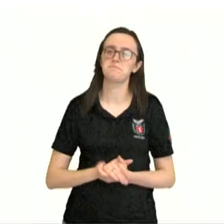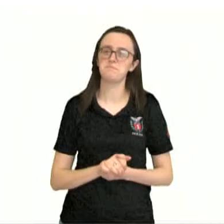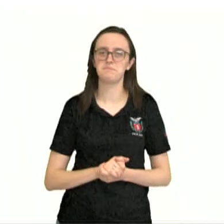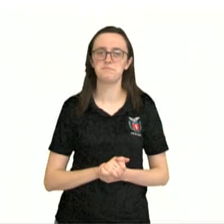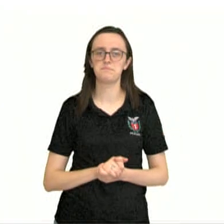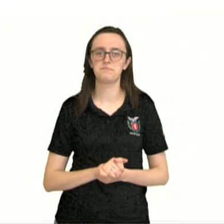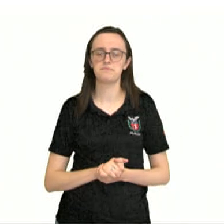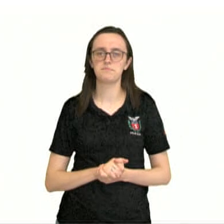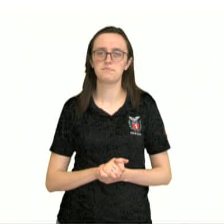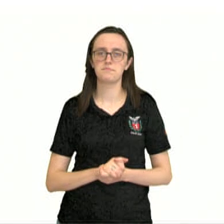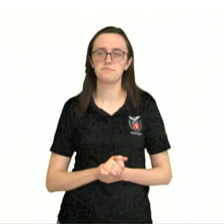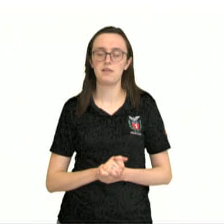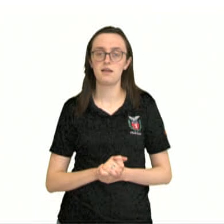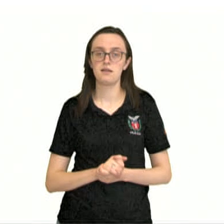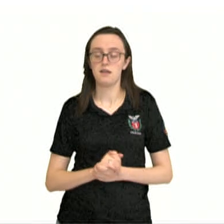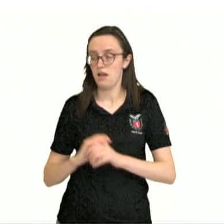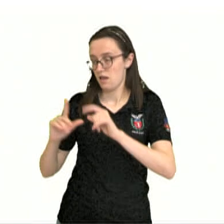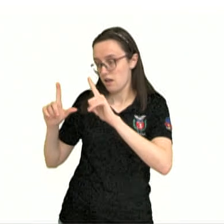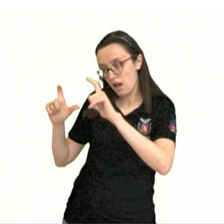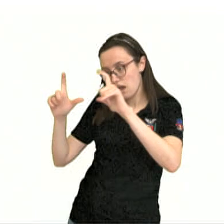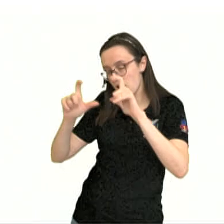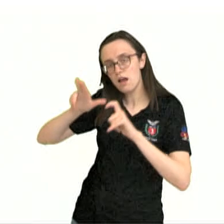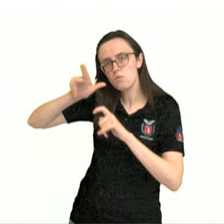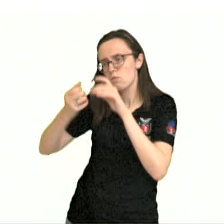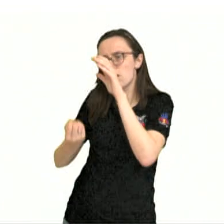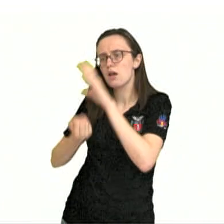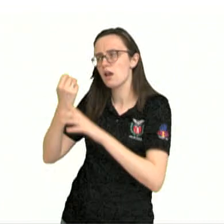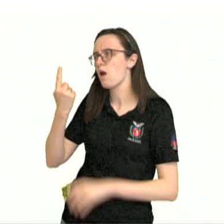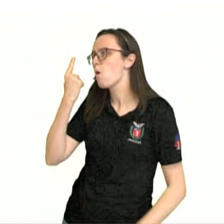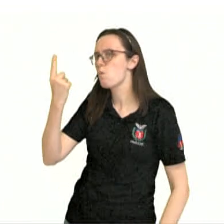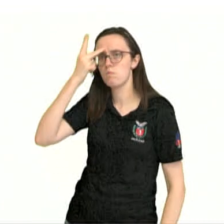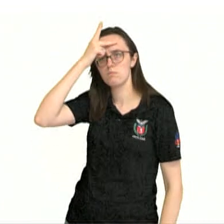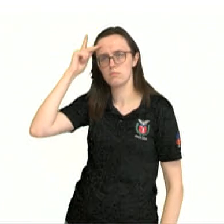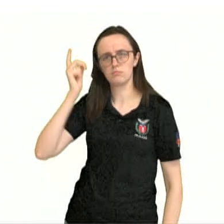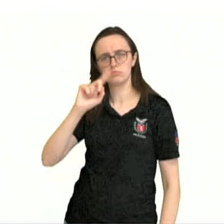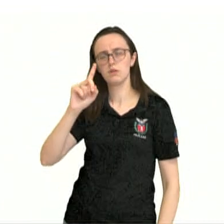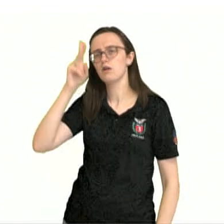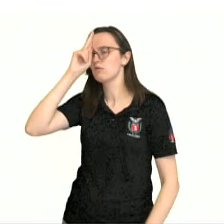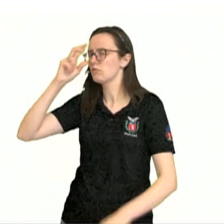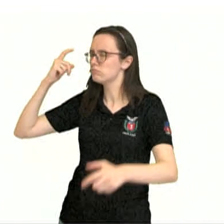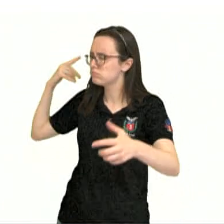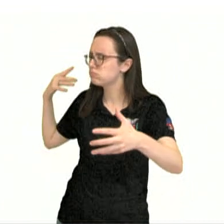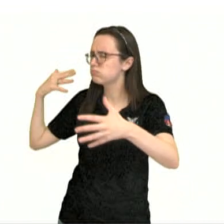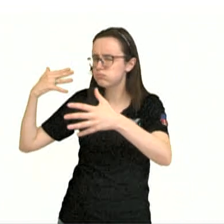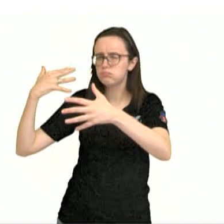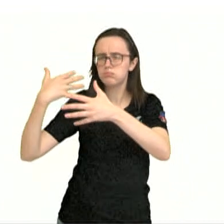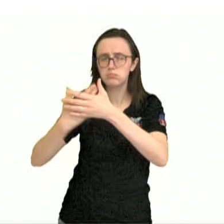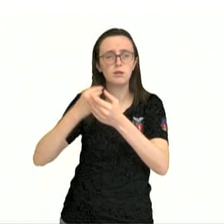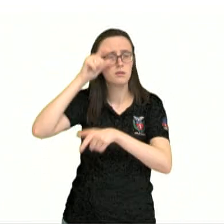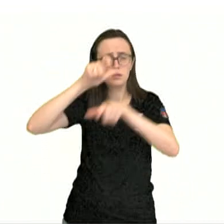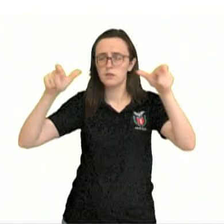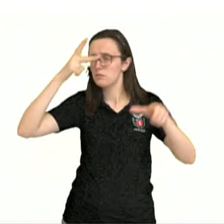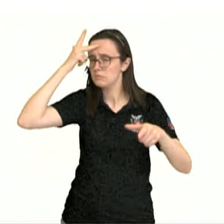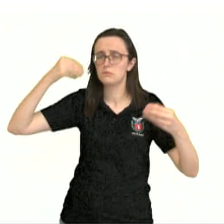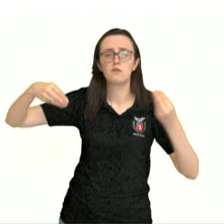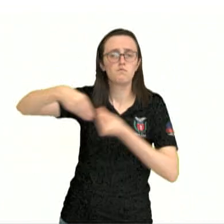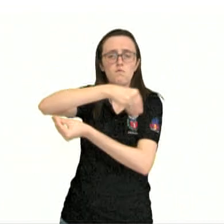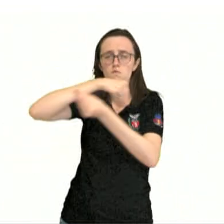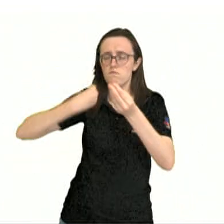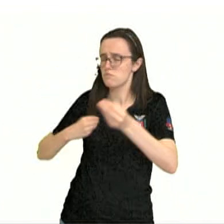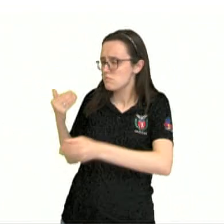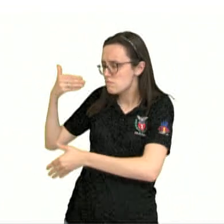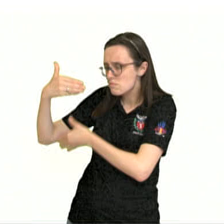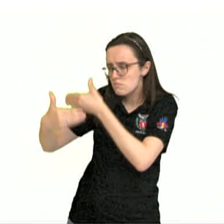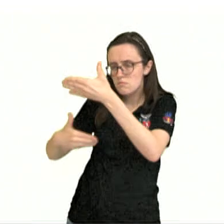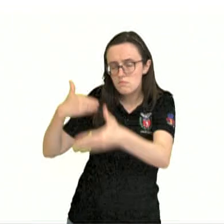A fotografia não foi criação de um único indivíduo. Ao longo da história, foram muitas pessoas envolvidas nos processos